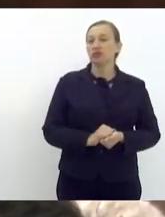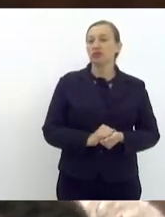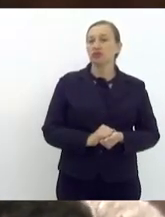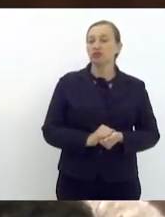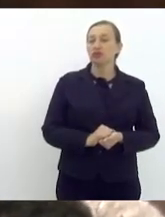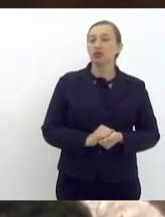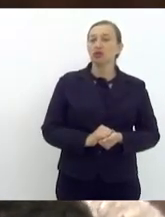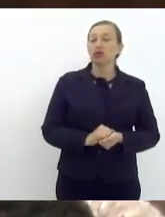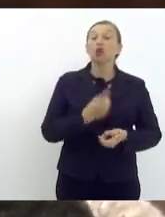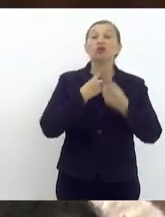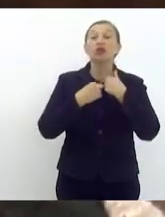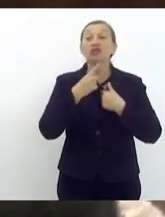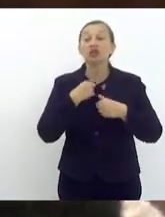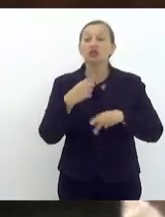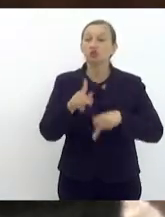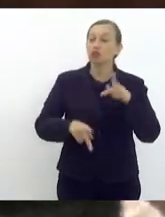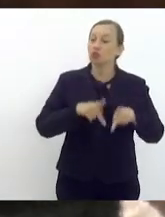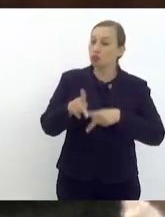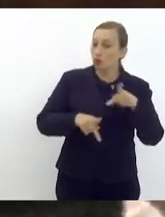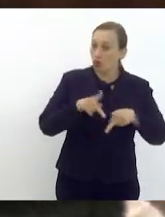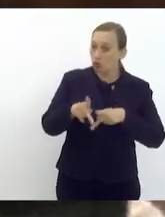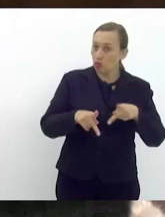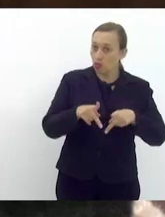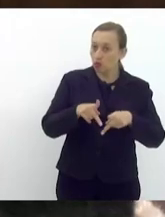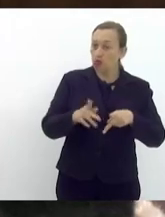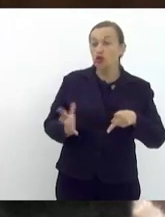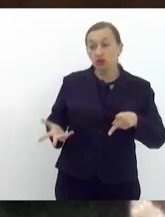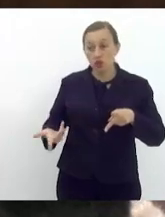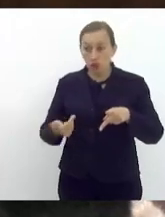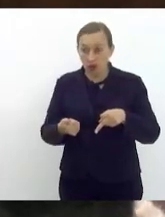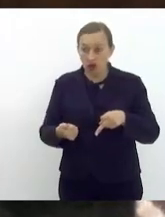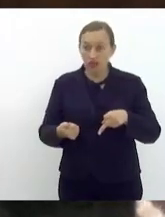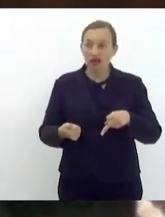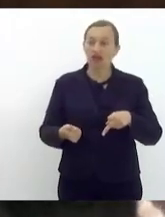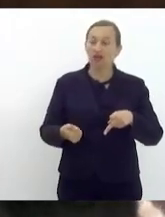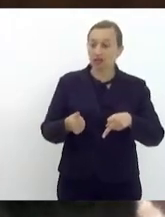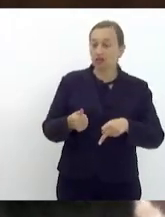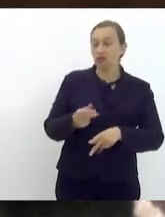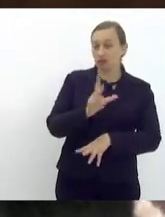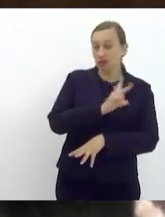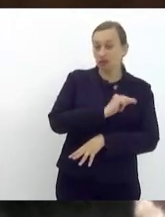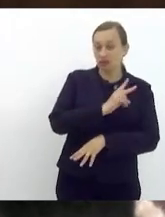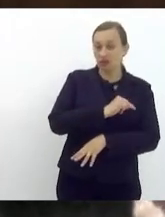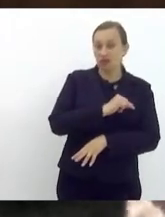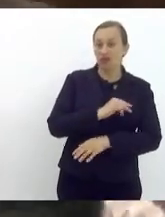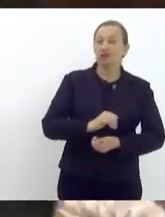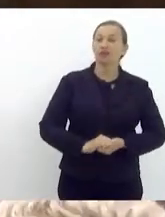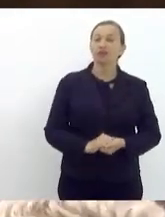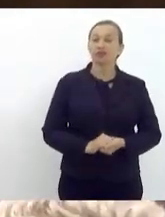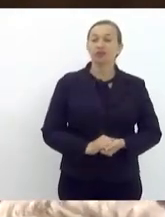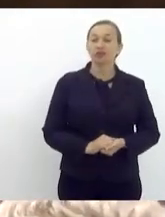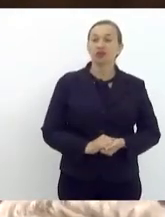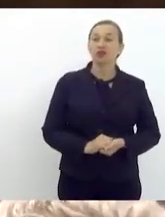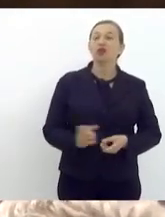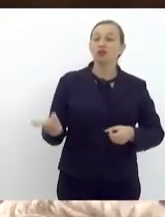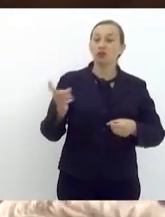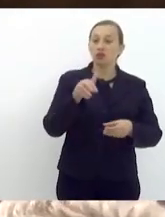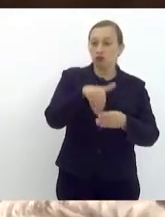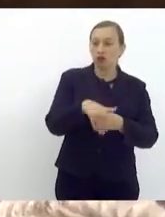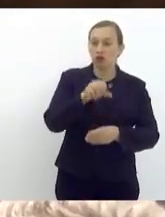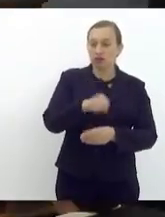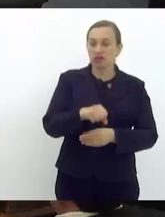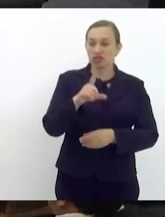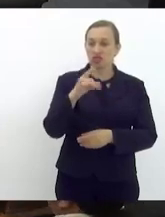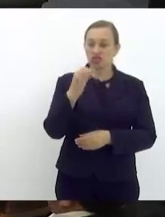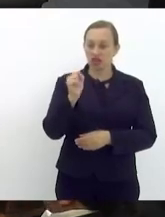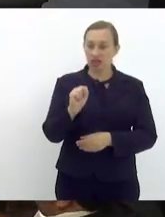que é o entendimento público, o atendimento ao público dos moradores, serão todo o Estado. Voto favorável, Charles